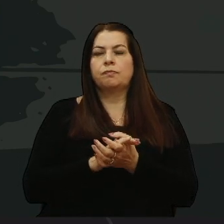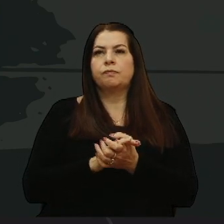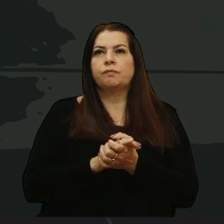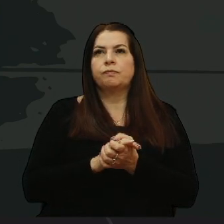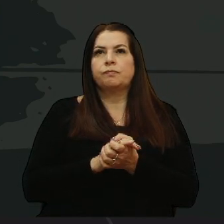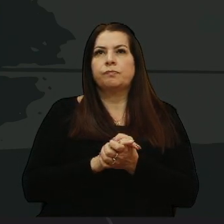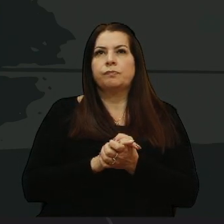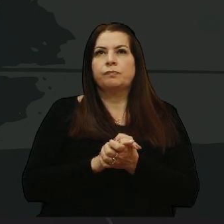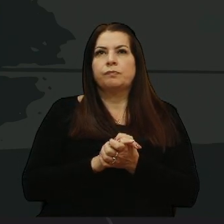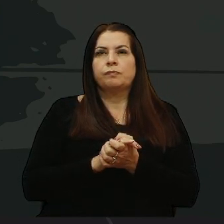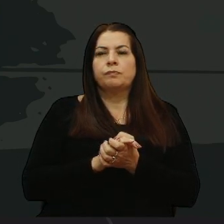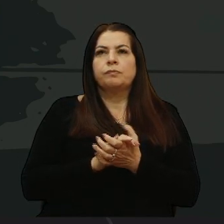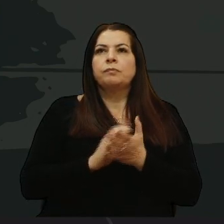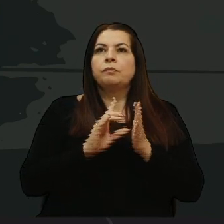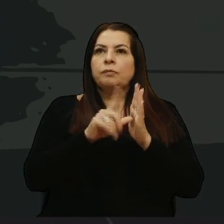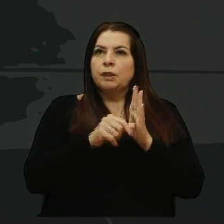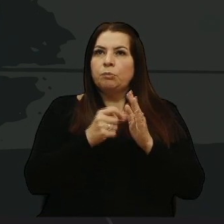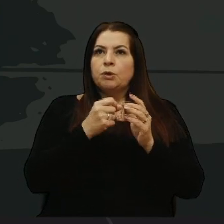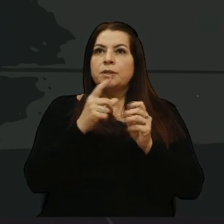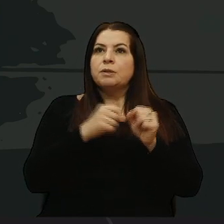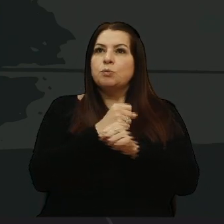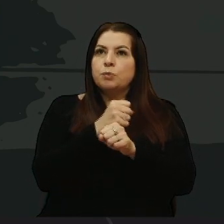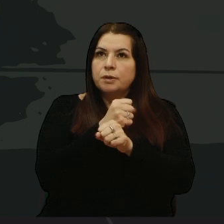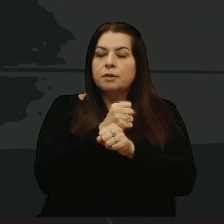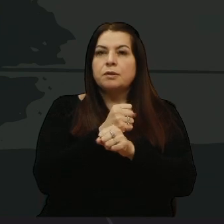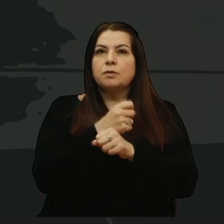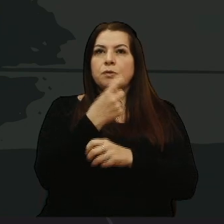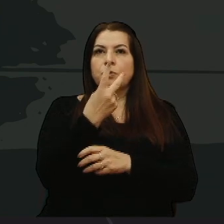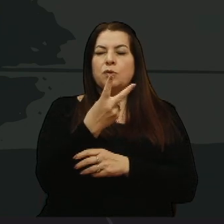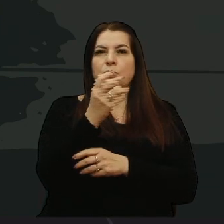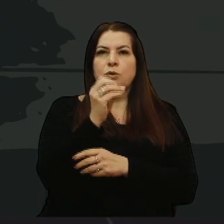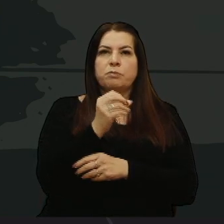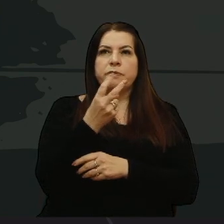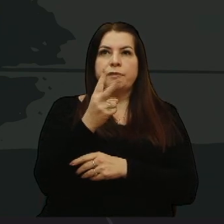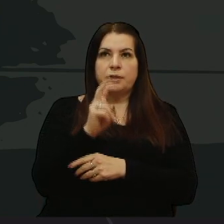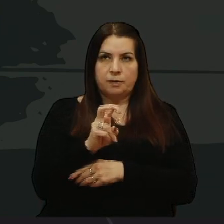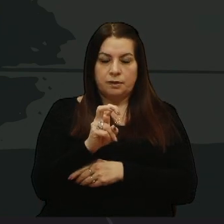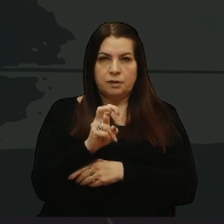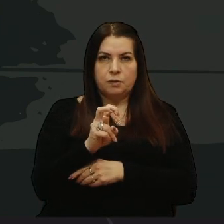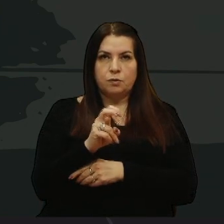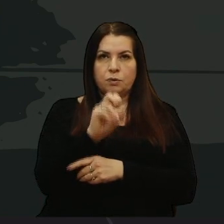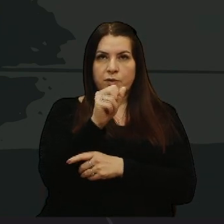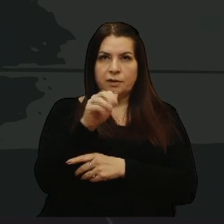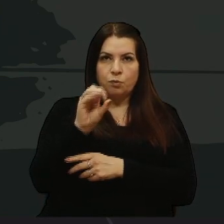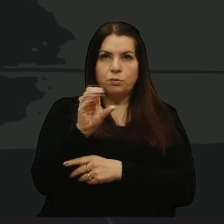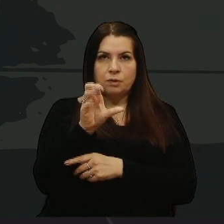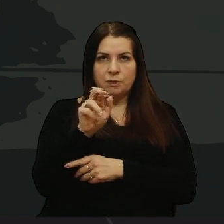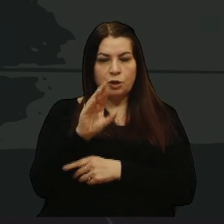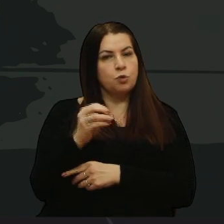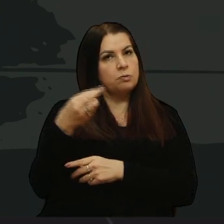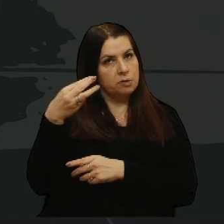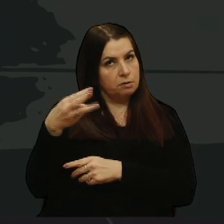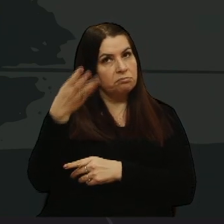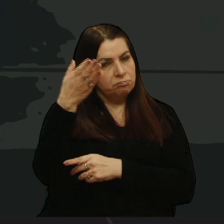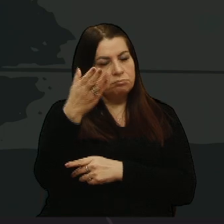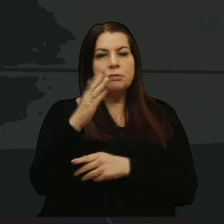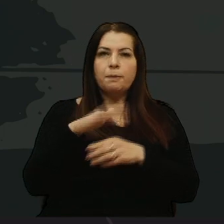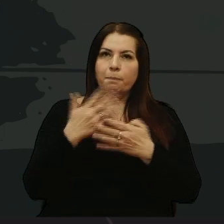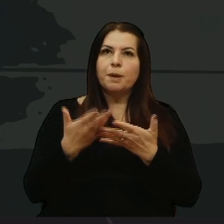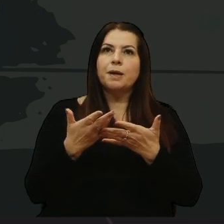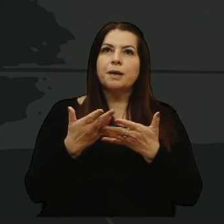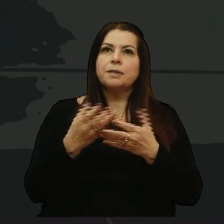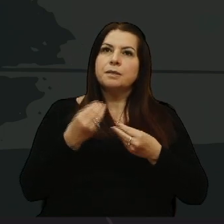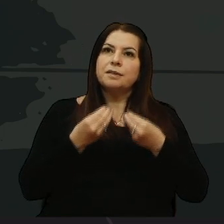e após alguns anos, 2025, São Ciro 3 está aí com mais